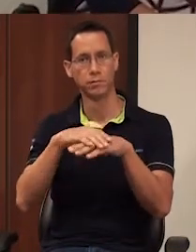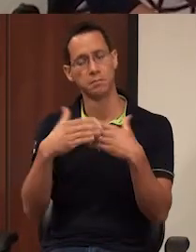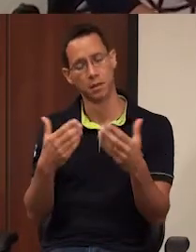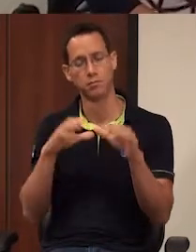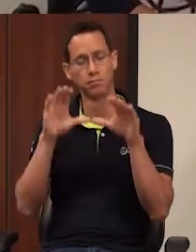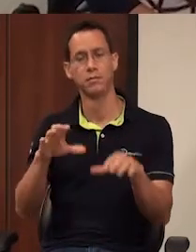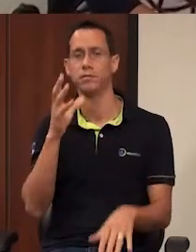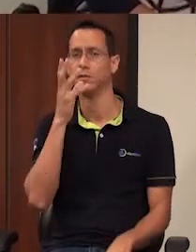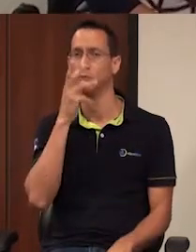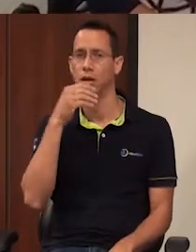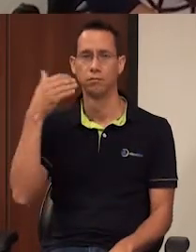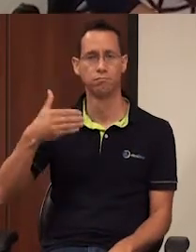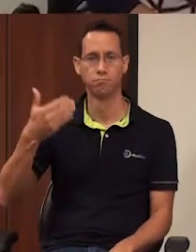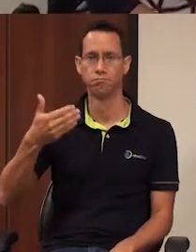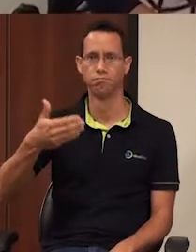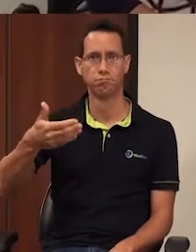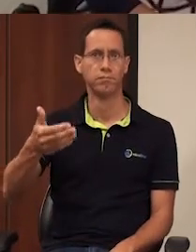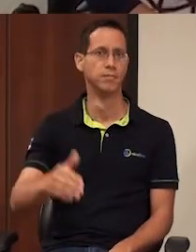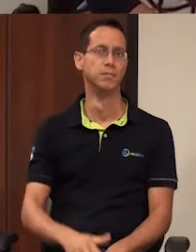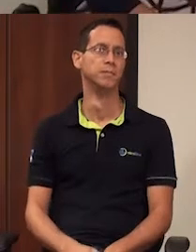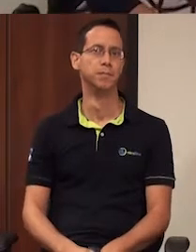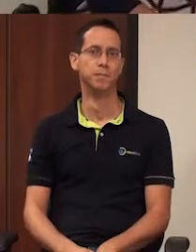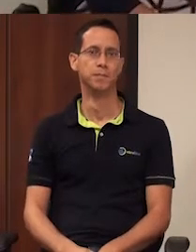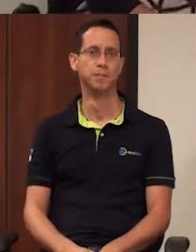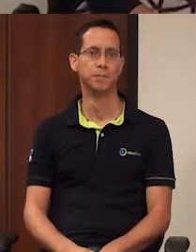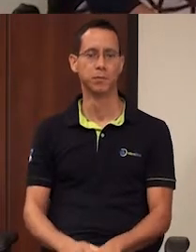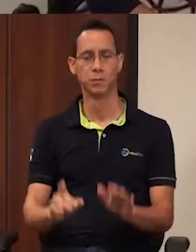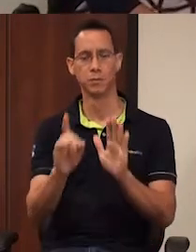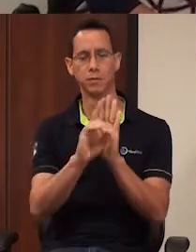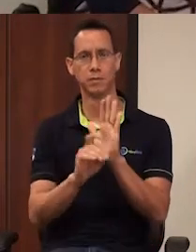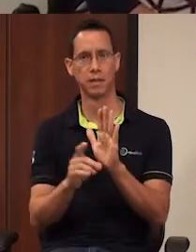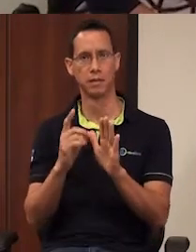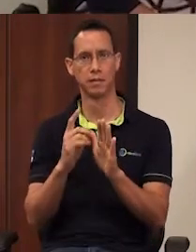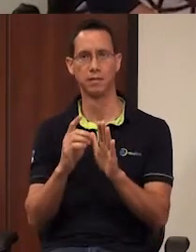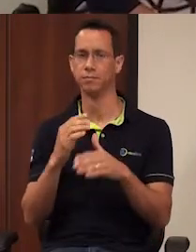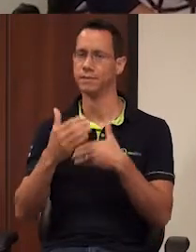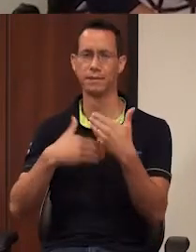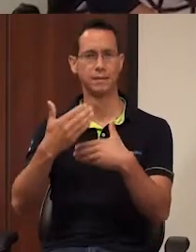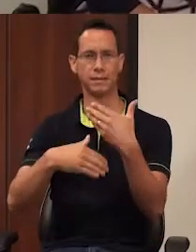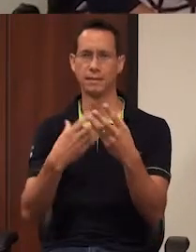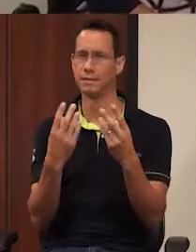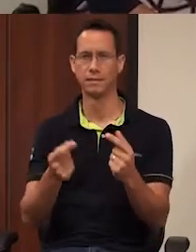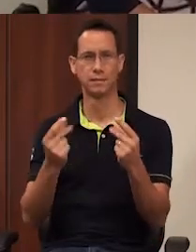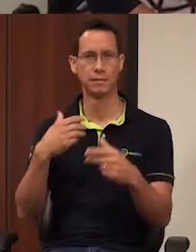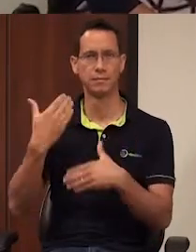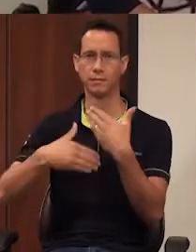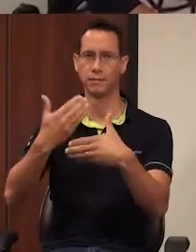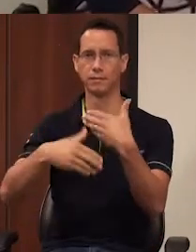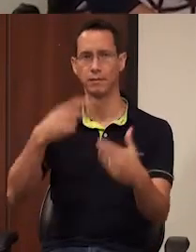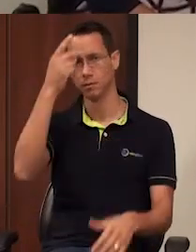demorar. Isso assim, não é uma década, não. Vai aí muito tempo para as